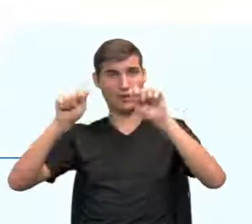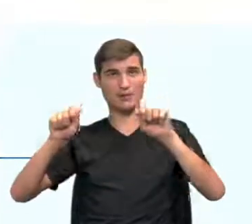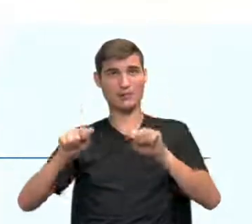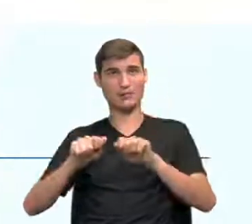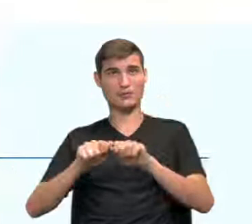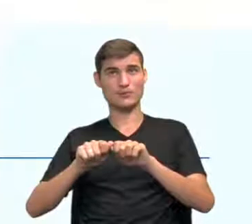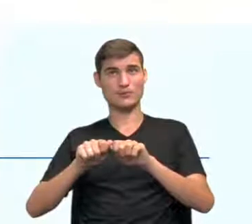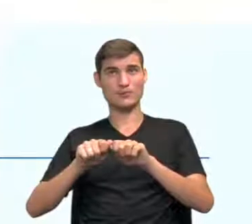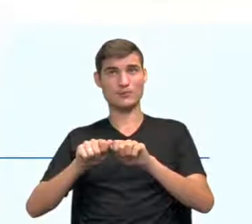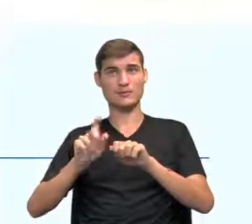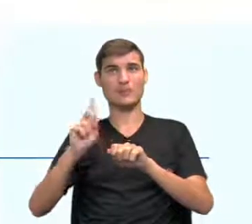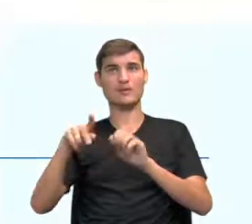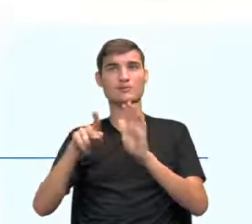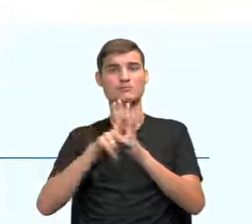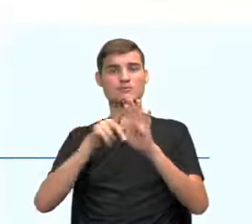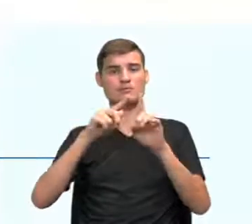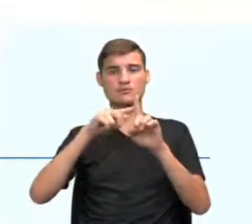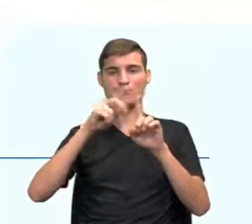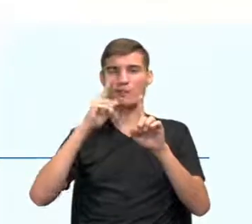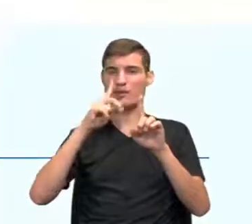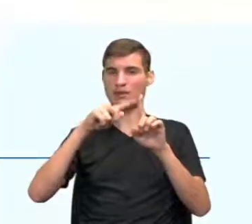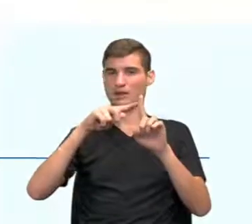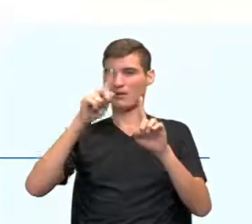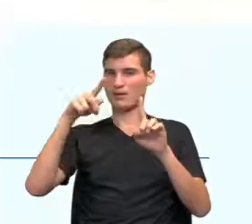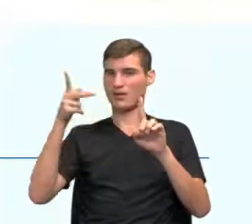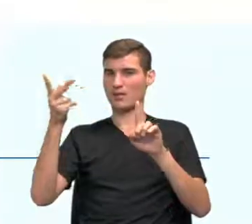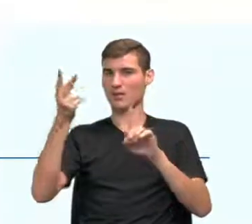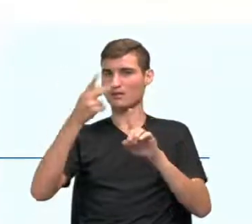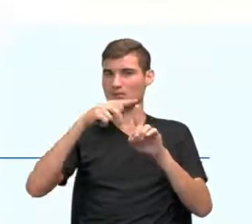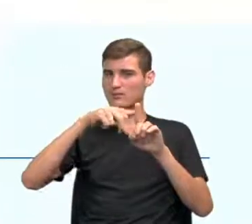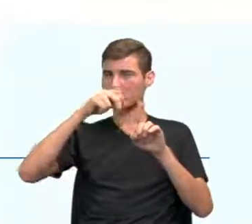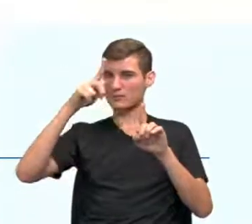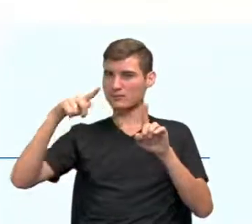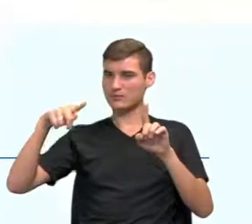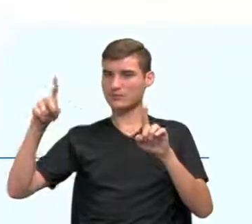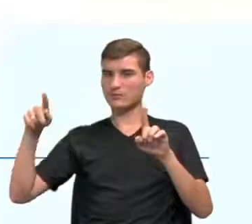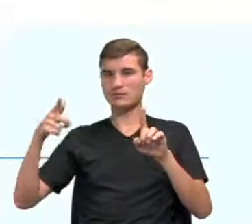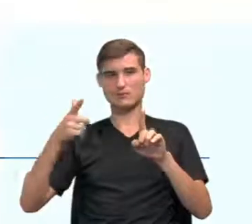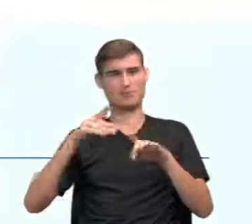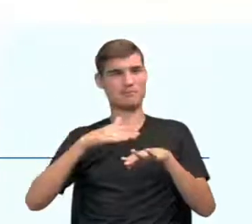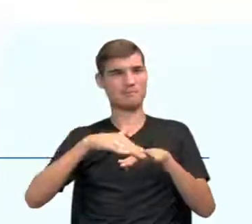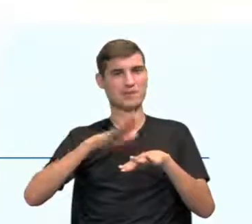sinal de portadora analógica, mas agora não tenho mais isso.